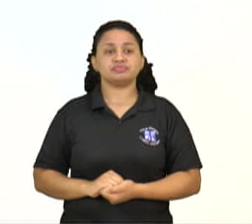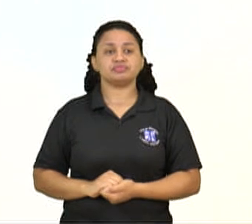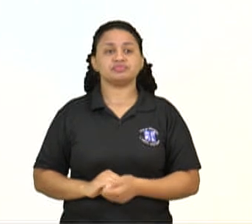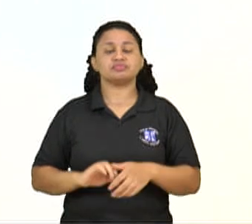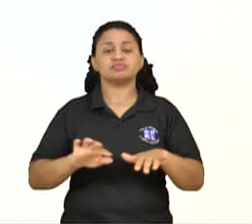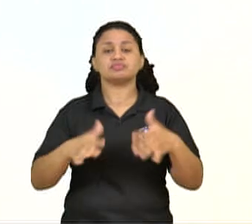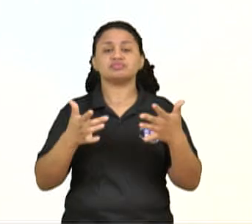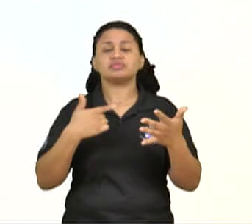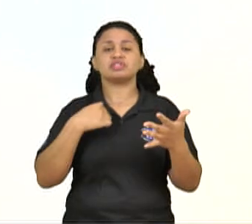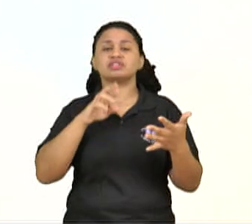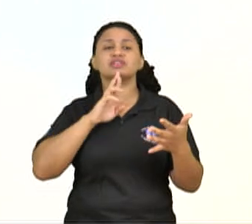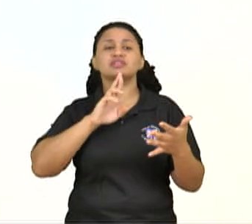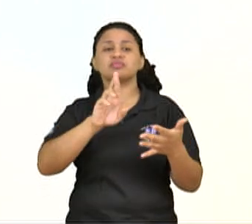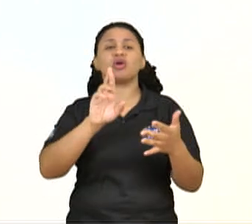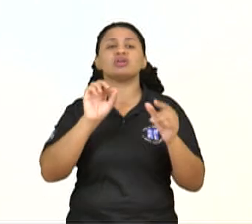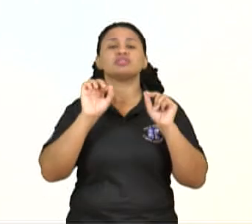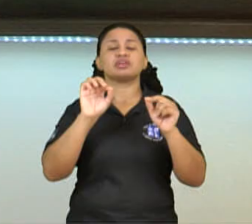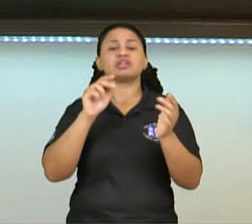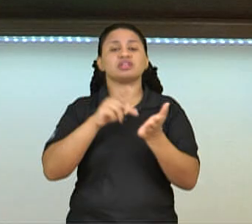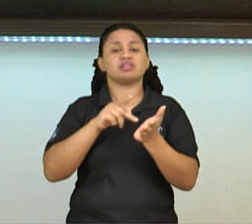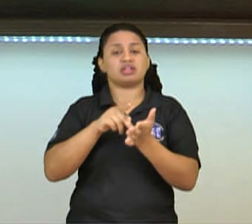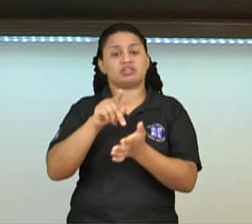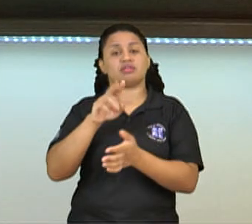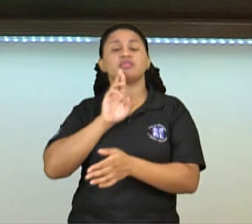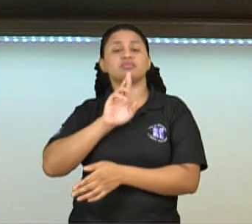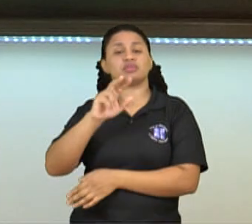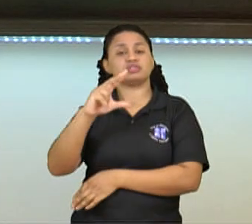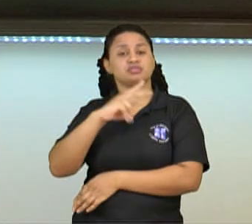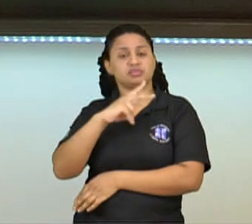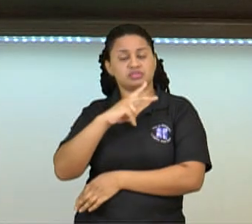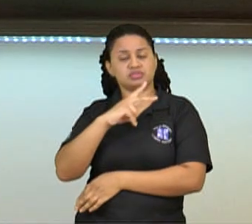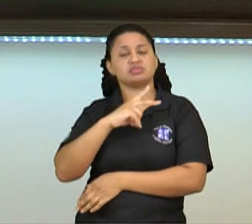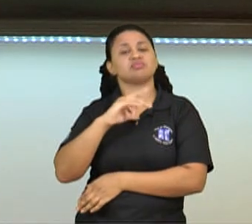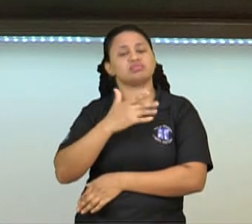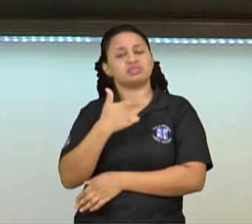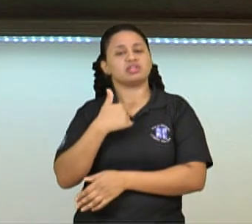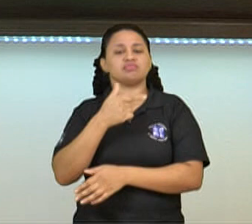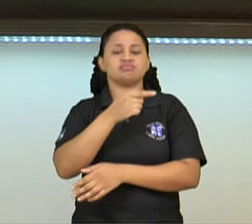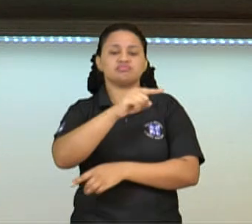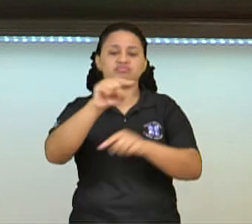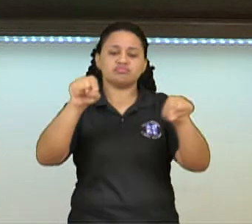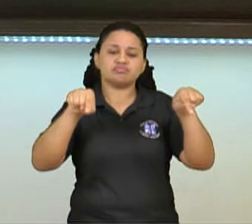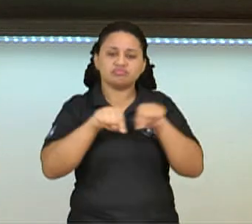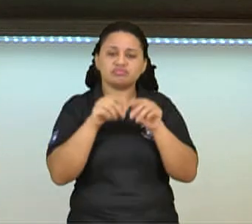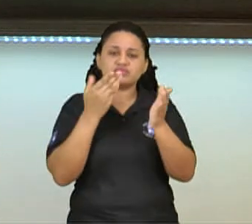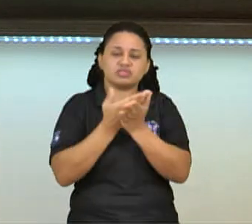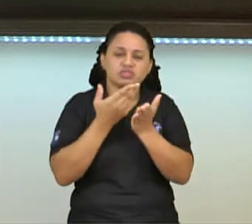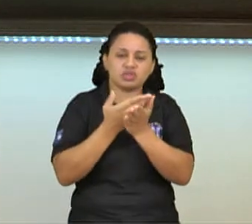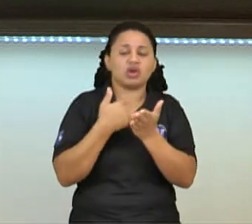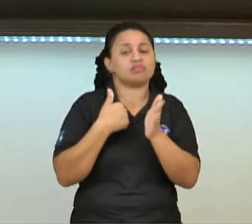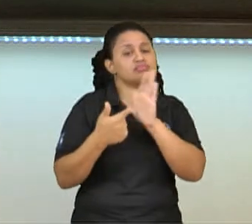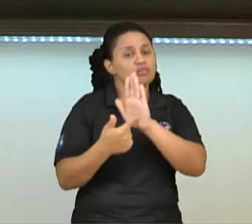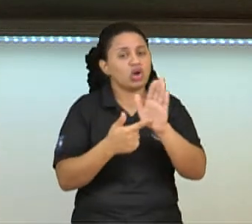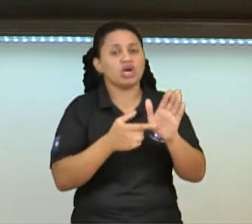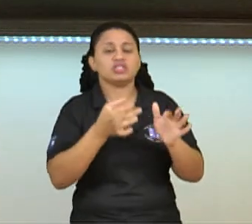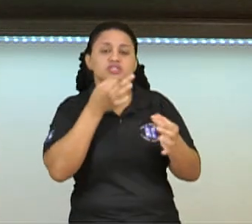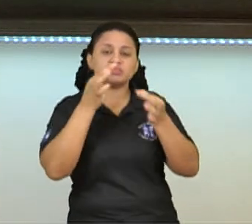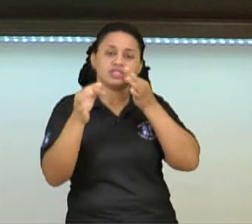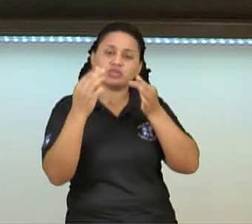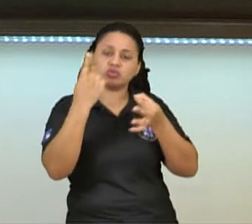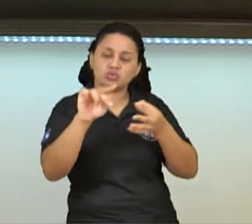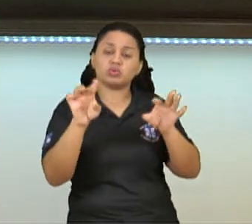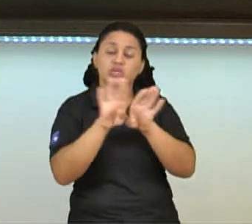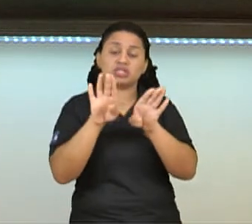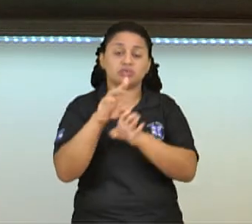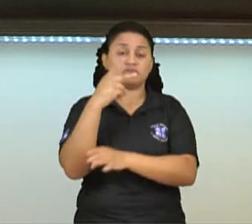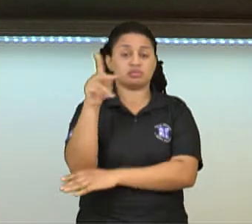Essa resposta é uma resposta pessoal, então você vai compartilhar com a turma, vai compartilhar com o professor e vocês